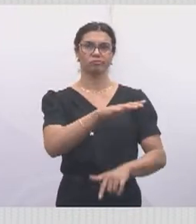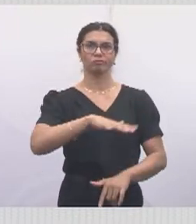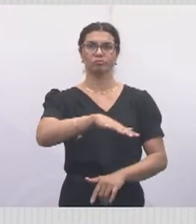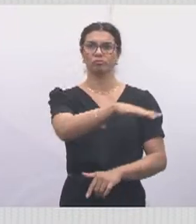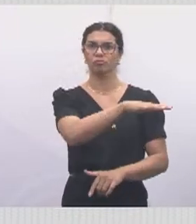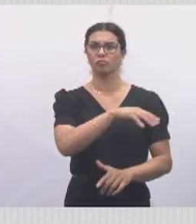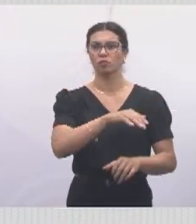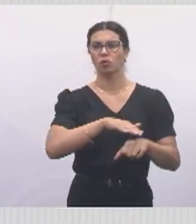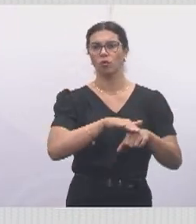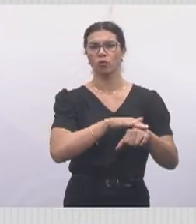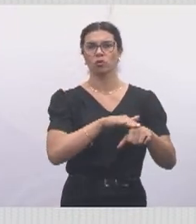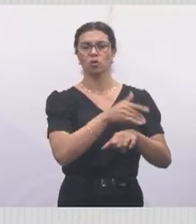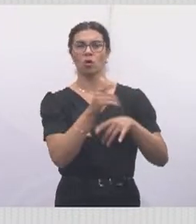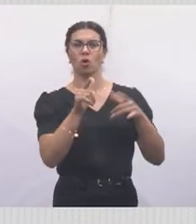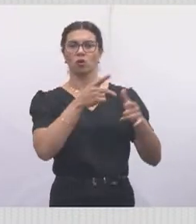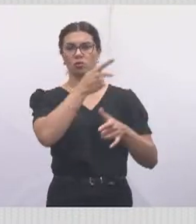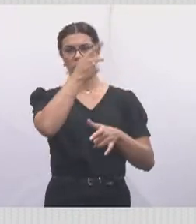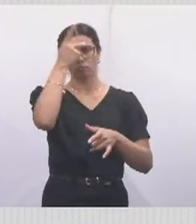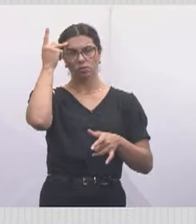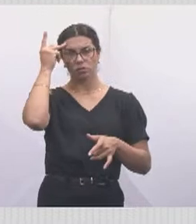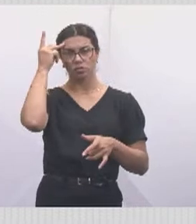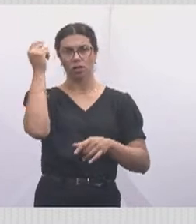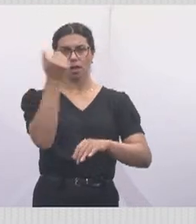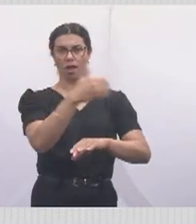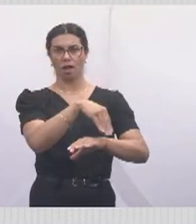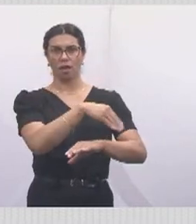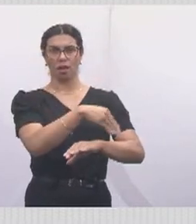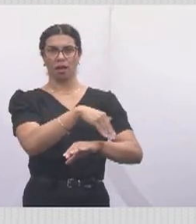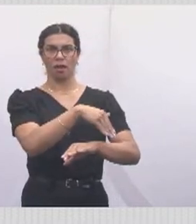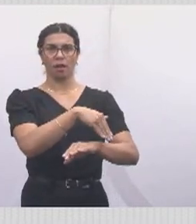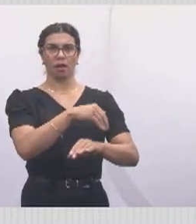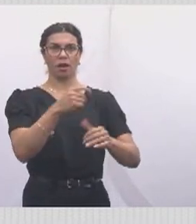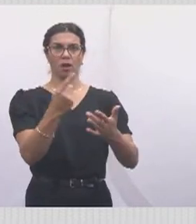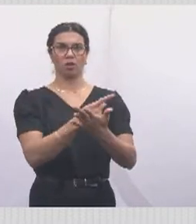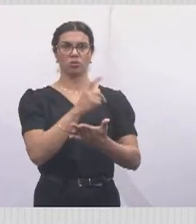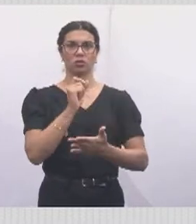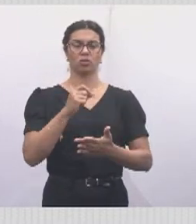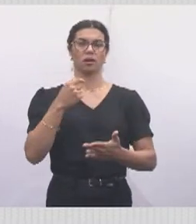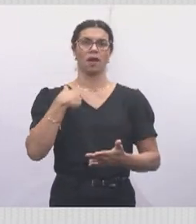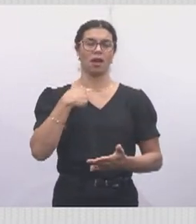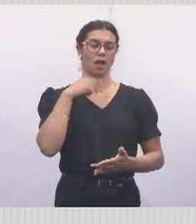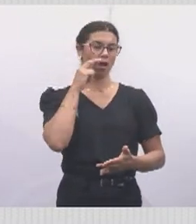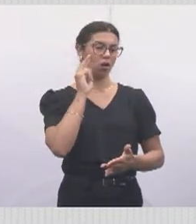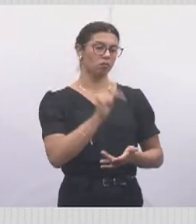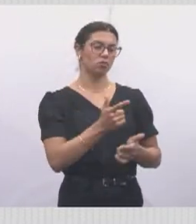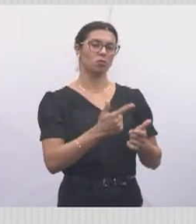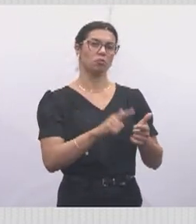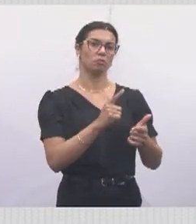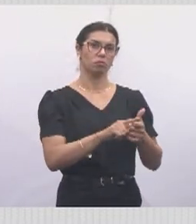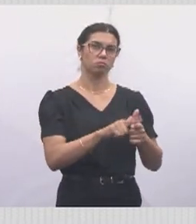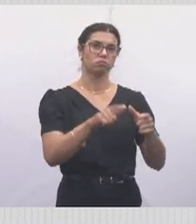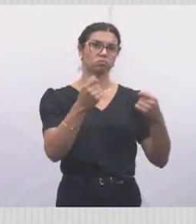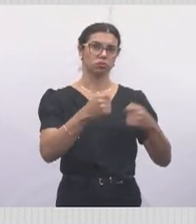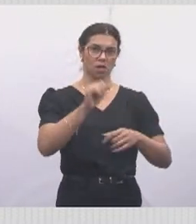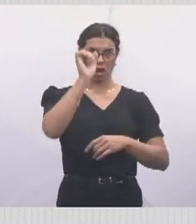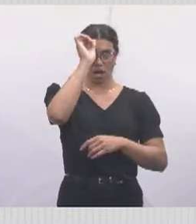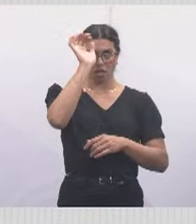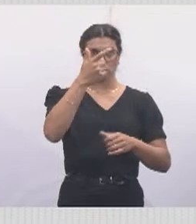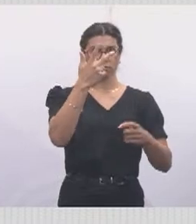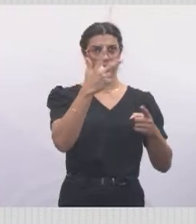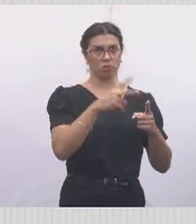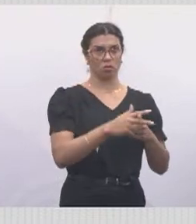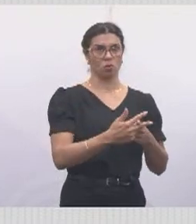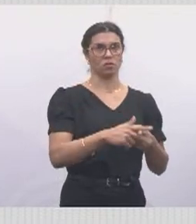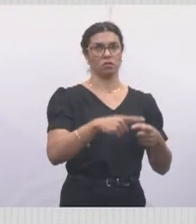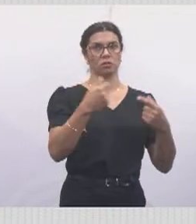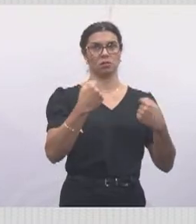aqui, na estrada aqui do bairro do Poço, a gente vai encaminhar para que possa ser feita a manutenção aqui. A gente